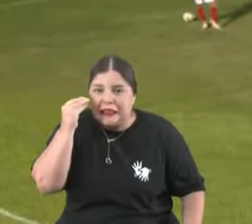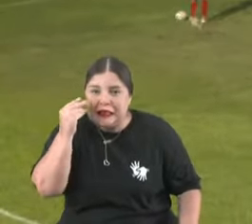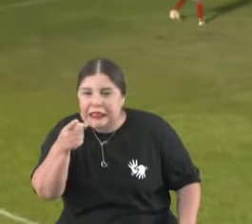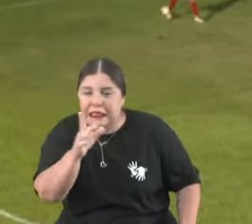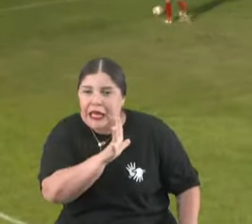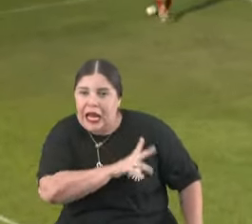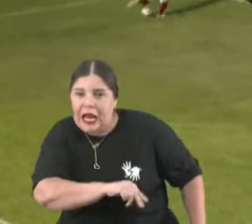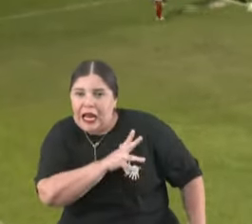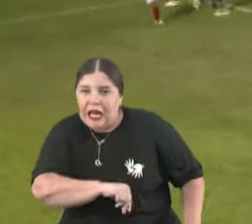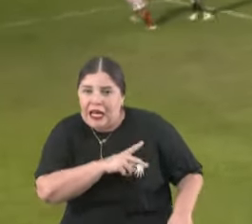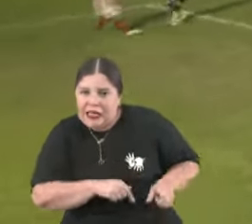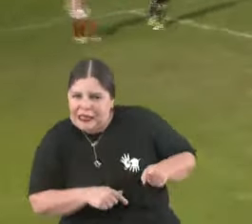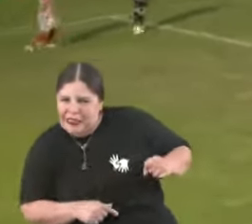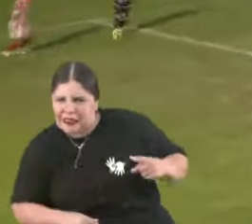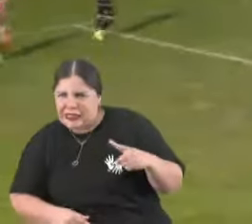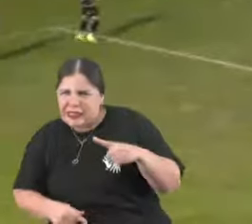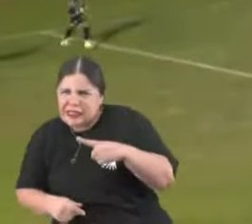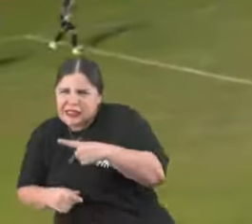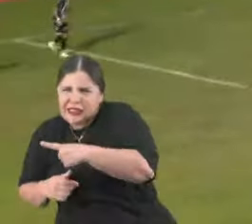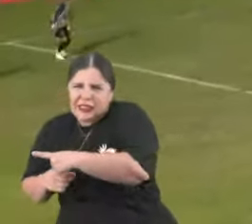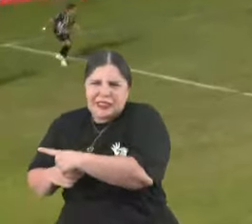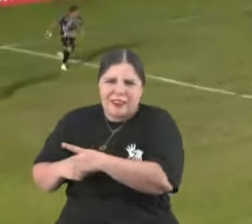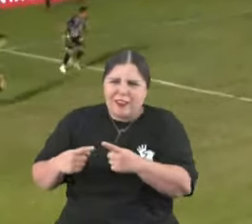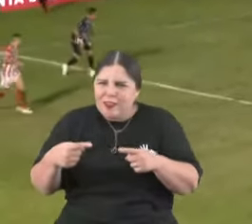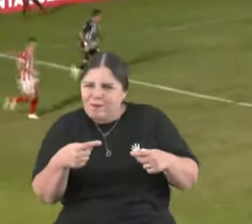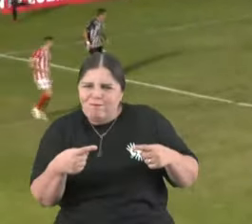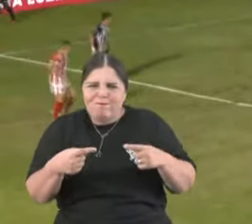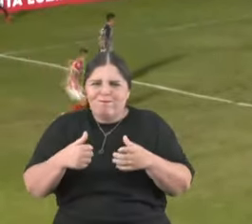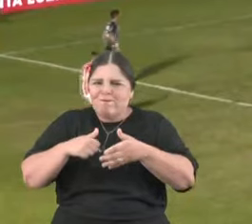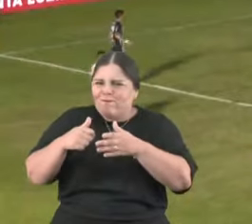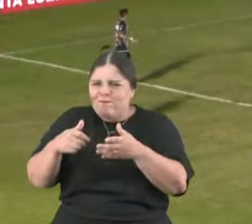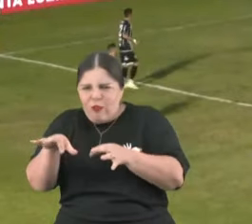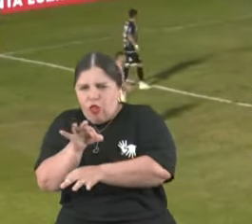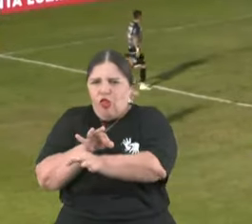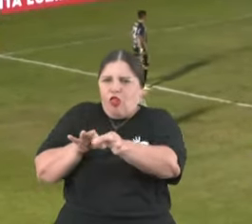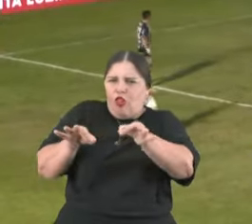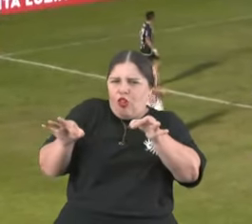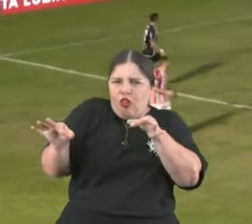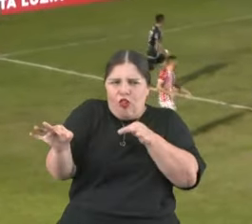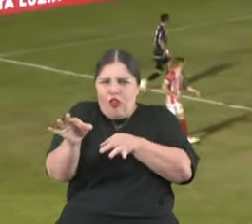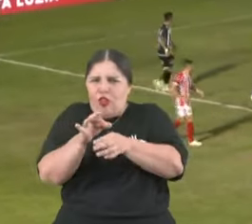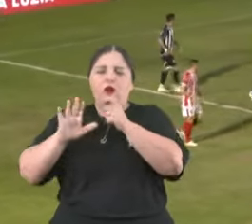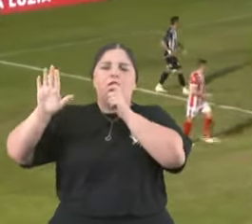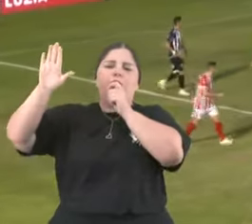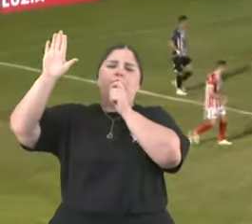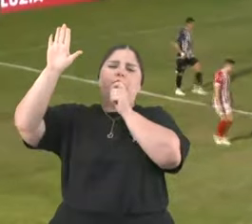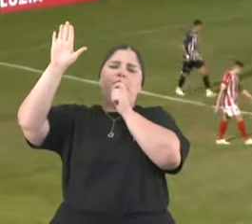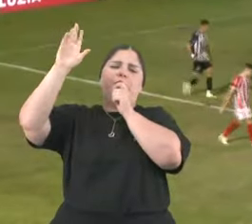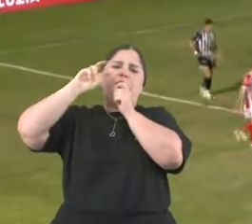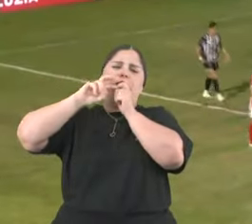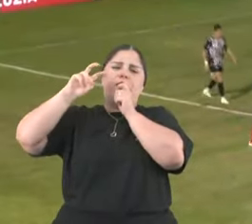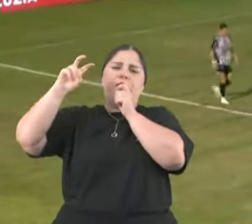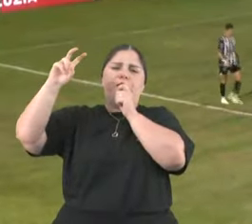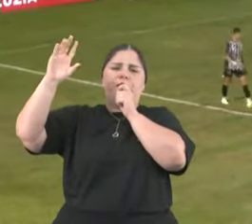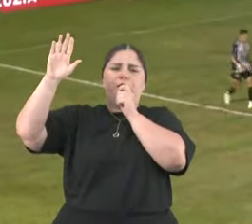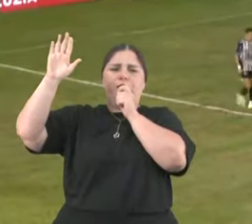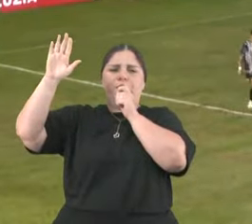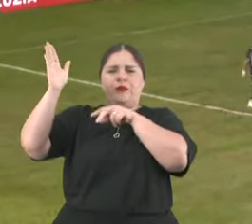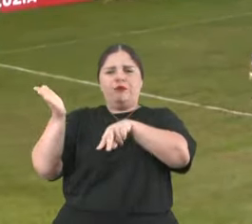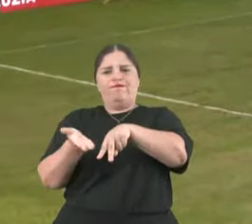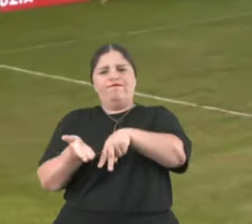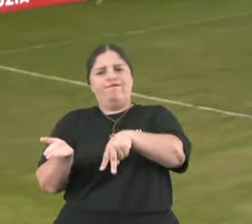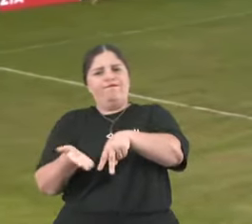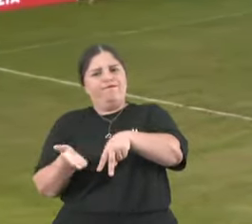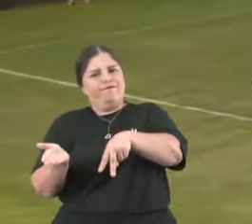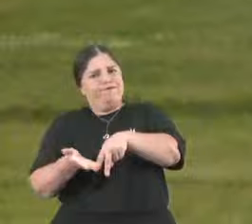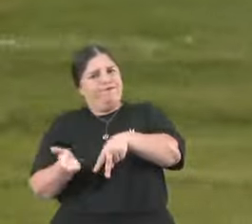sobra. Aqui do lado esquerdo, arruma o cruzamento, rasteirinho. E o Léo acabou fazendo falta em cima do Colina.